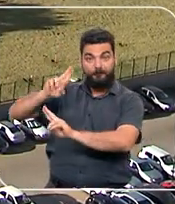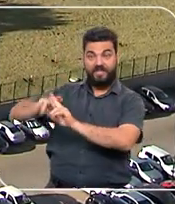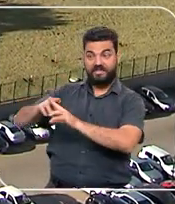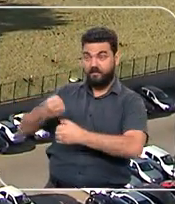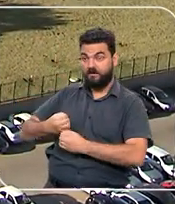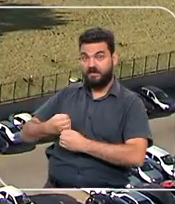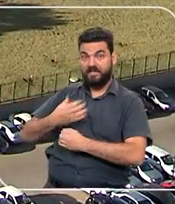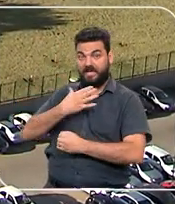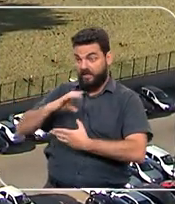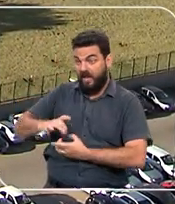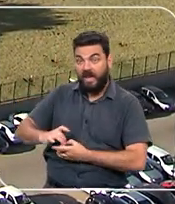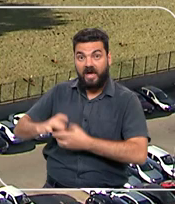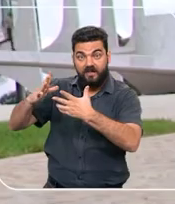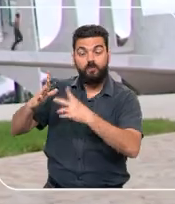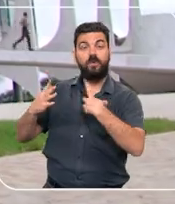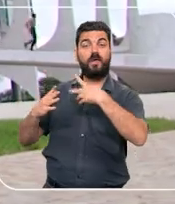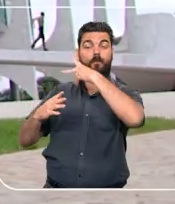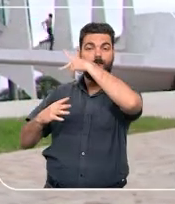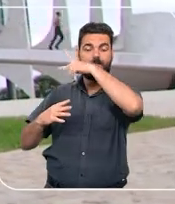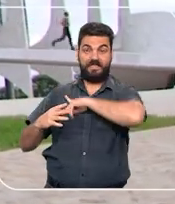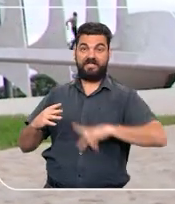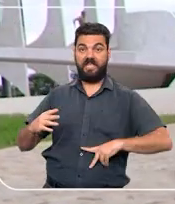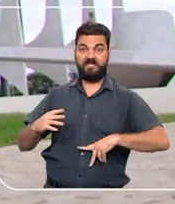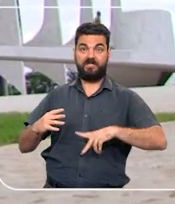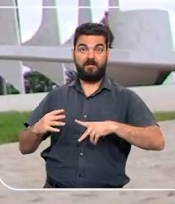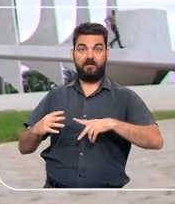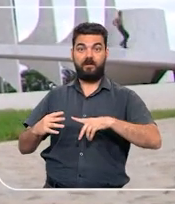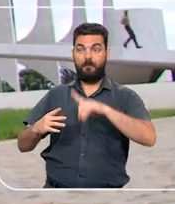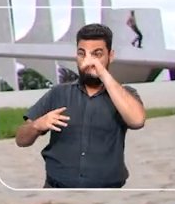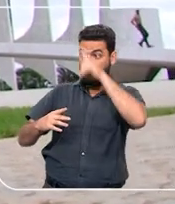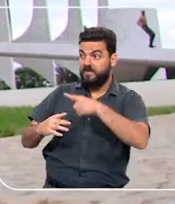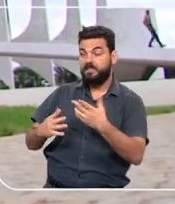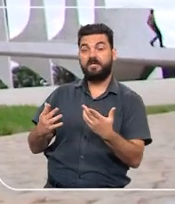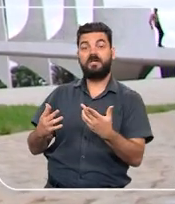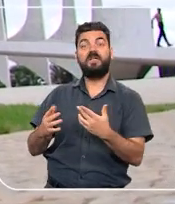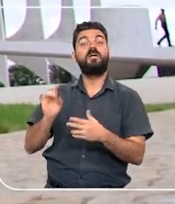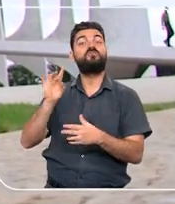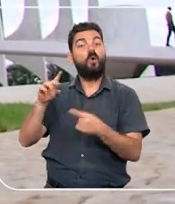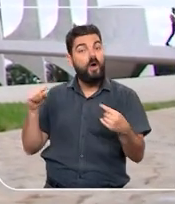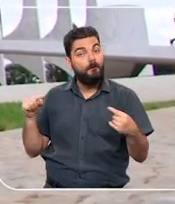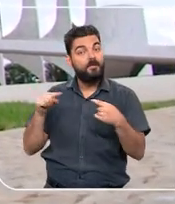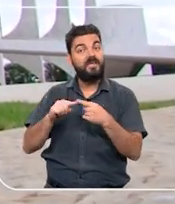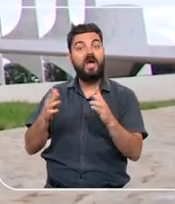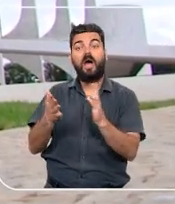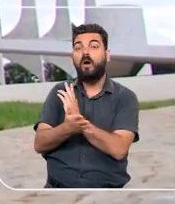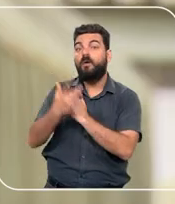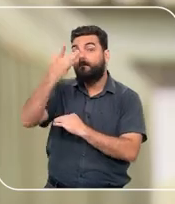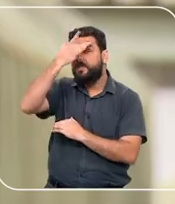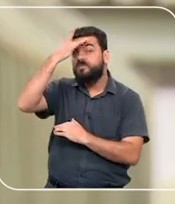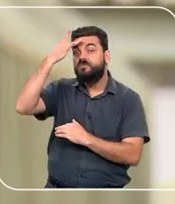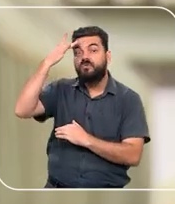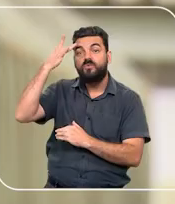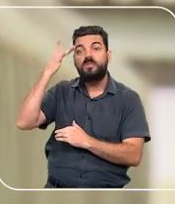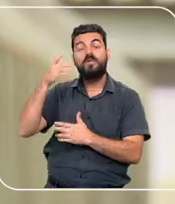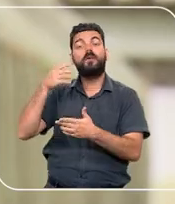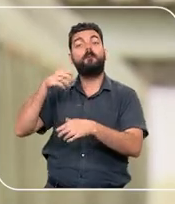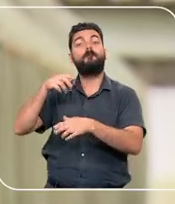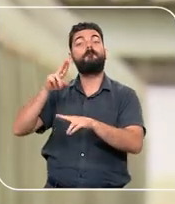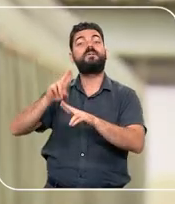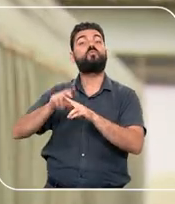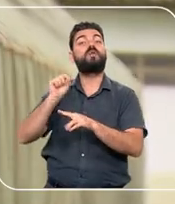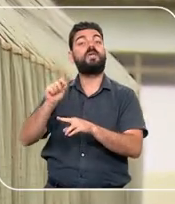Natalino concedido todo ano por decreto do Presidente da República somente pode beneficiar pessoas que foram